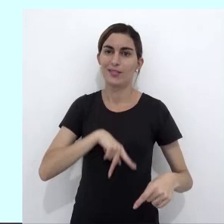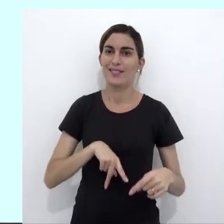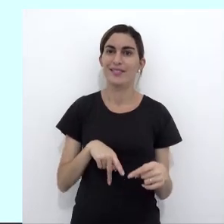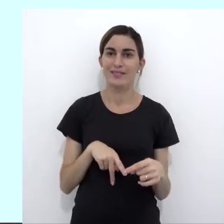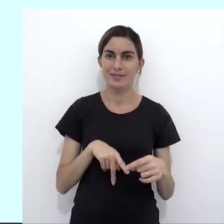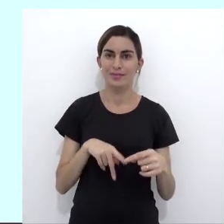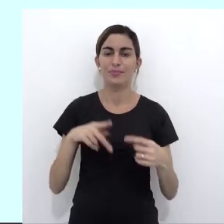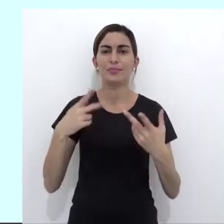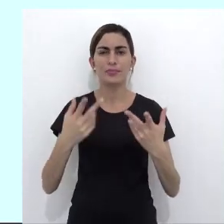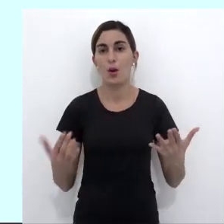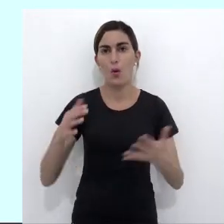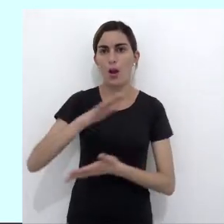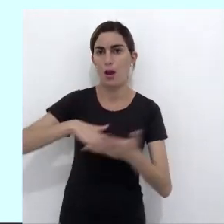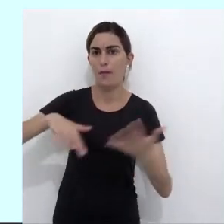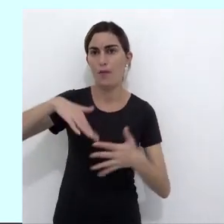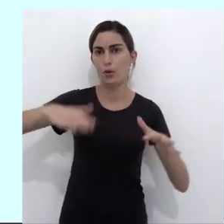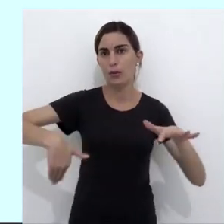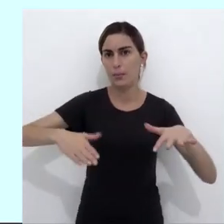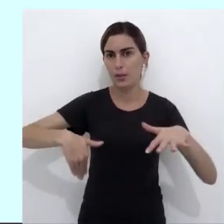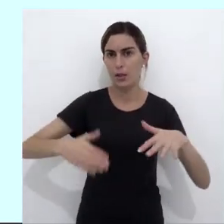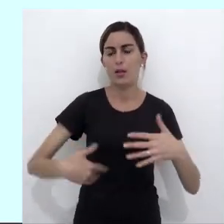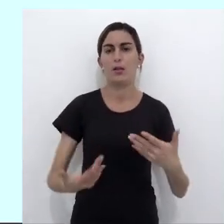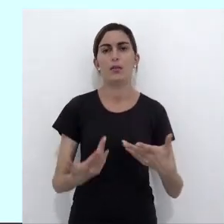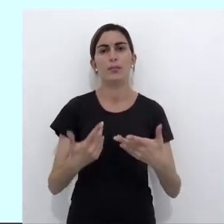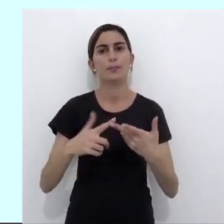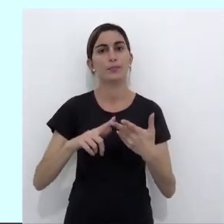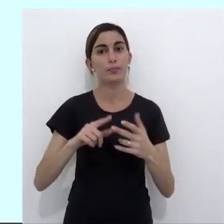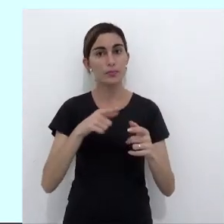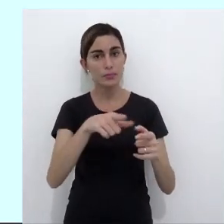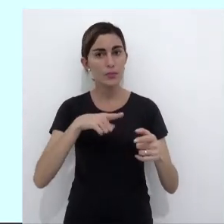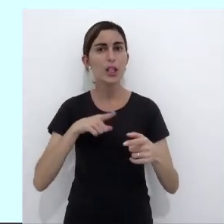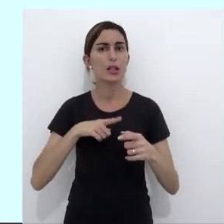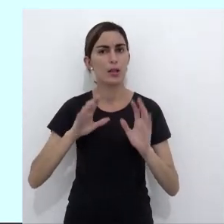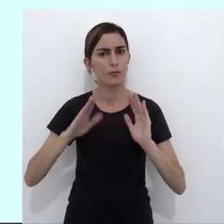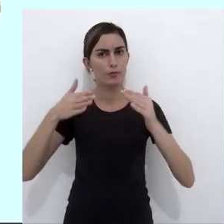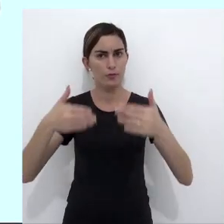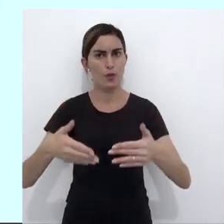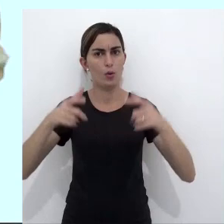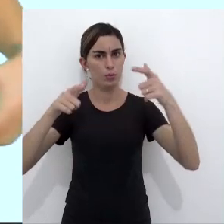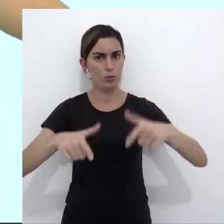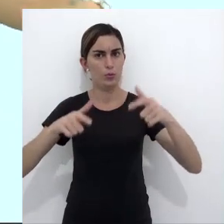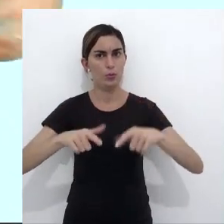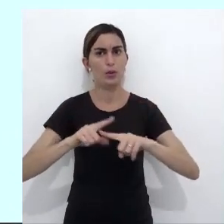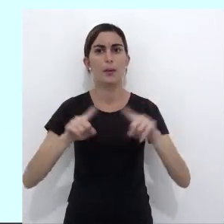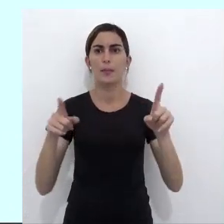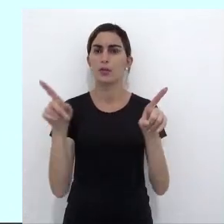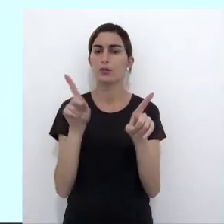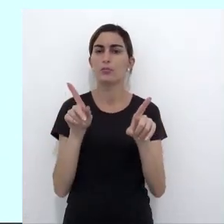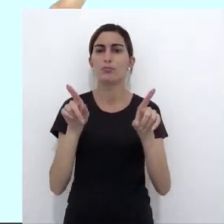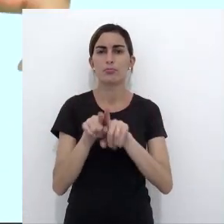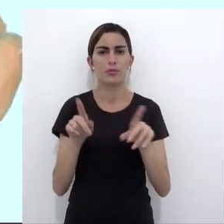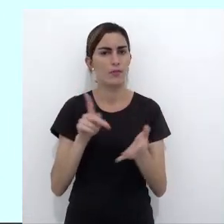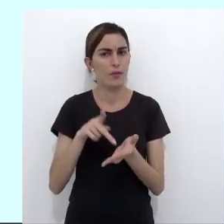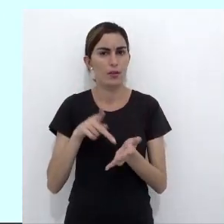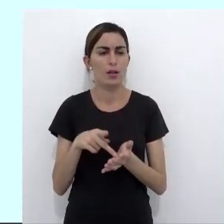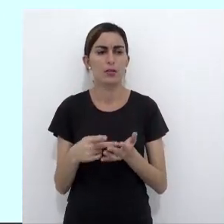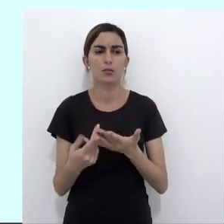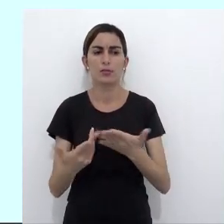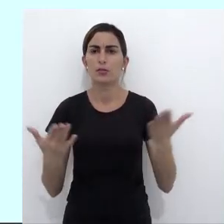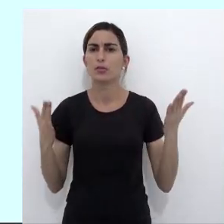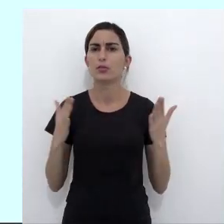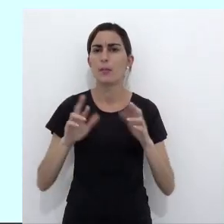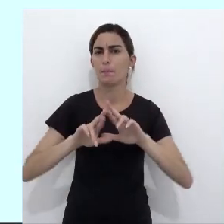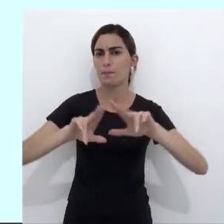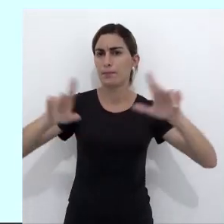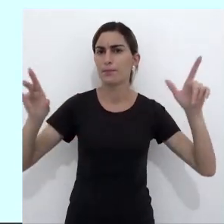a revolta praieira, a Revolução Praieira, ela tem esse caráter local, mas tem na realidade, não é, uma